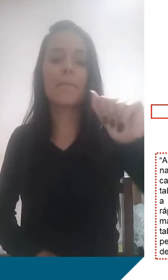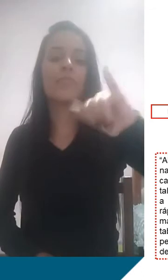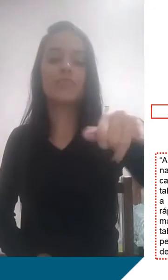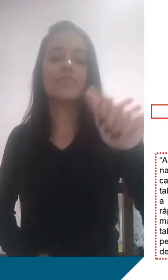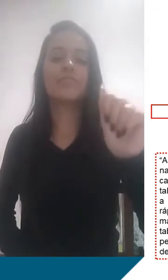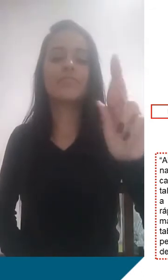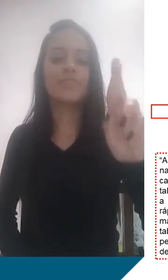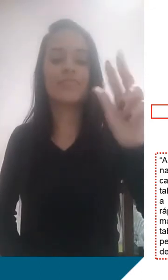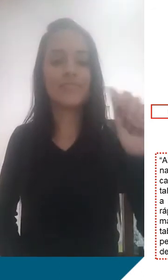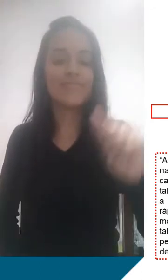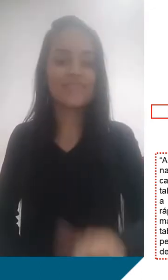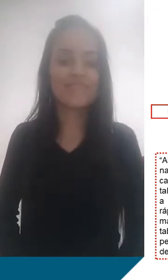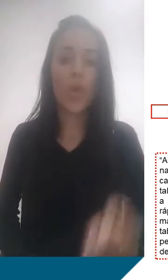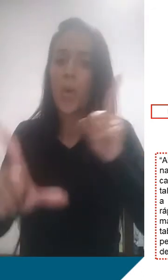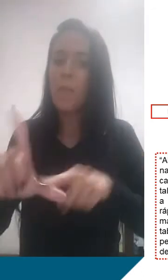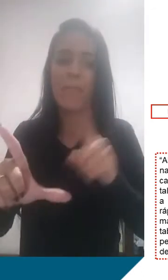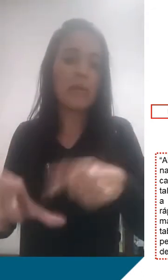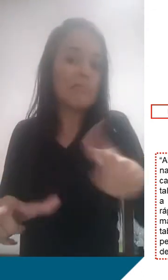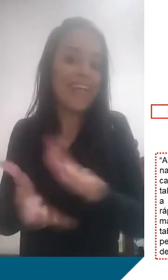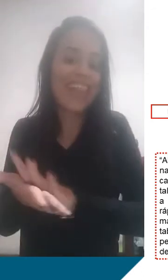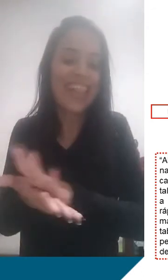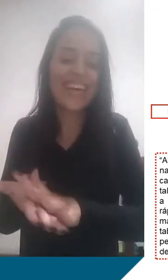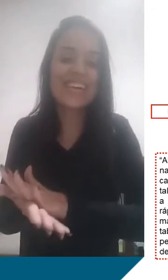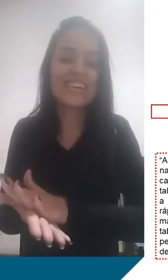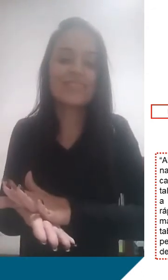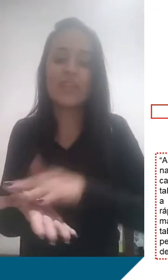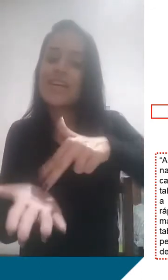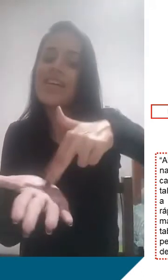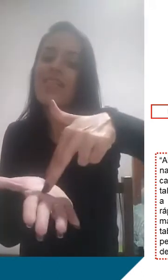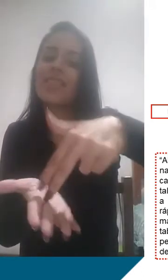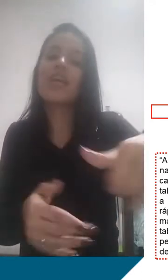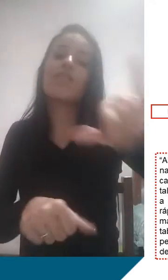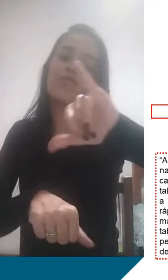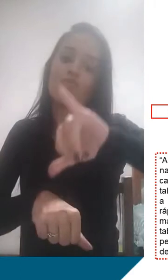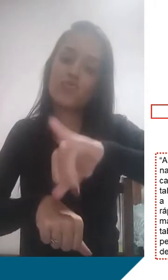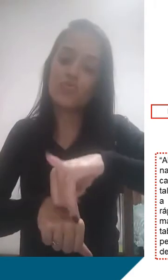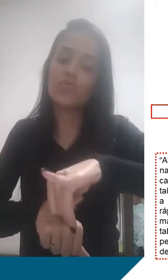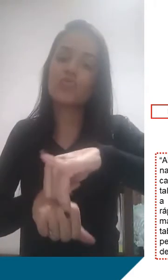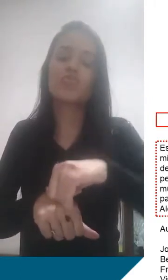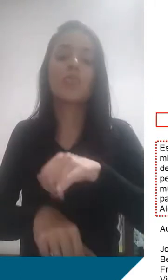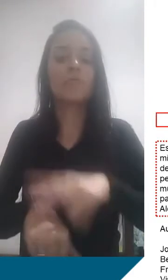roçando, alisava apenas a verde pelúcia que vestia a terra com as primeiras águas.